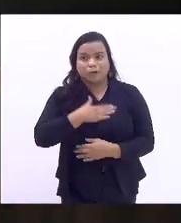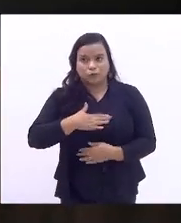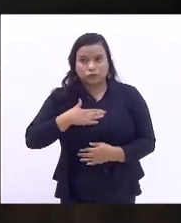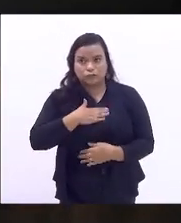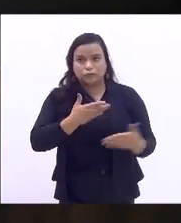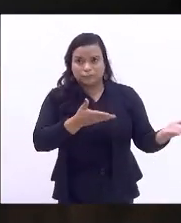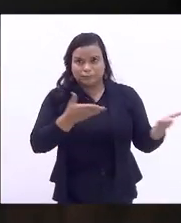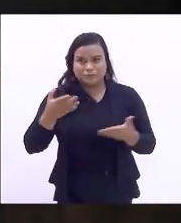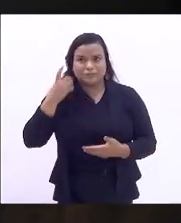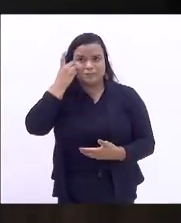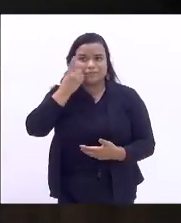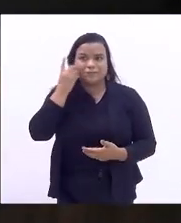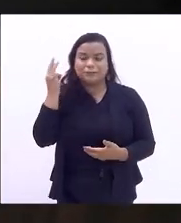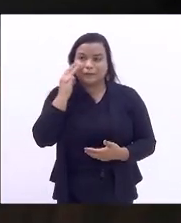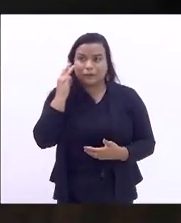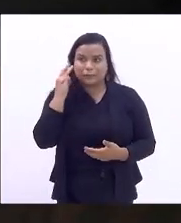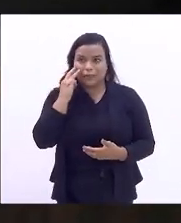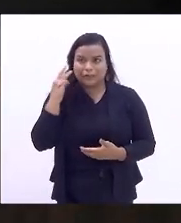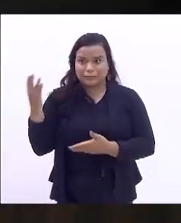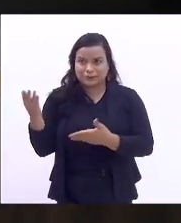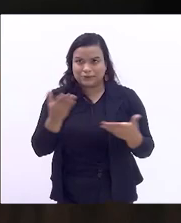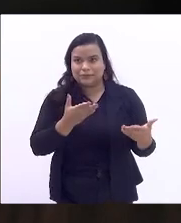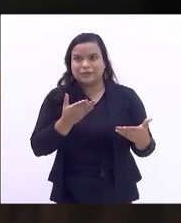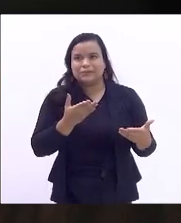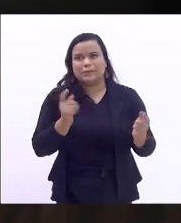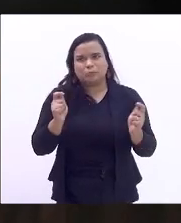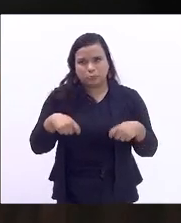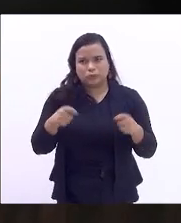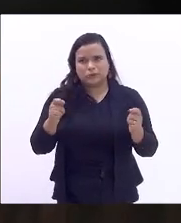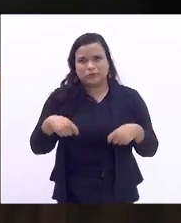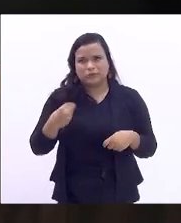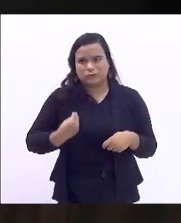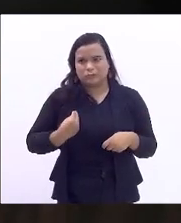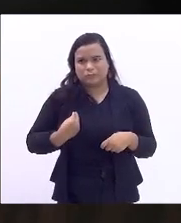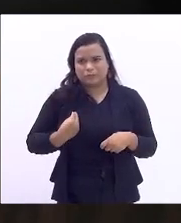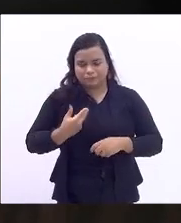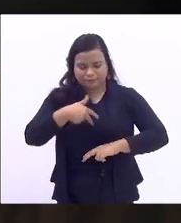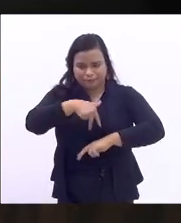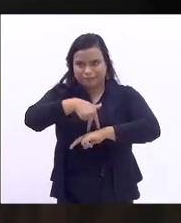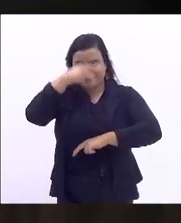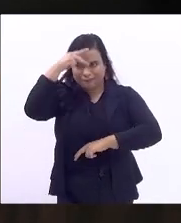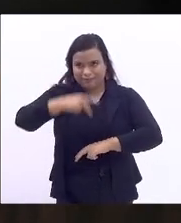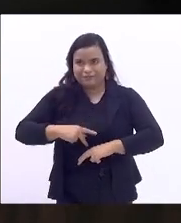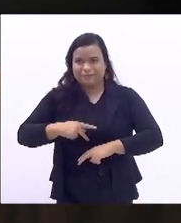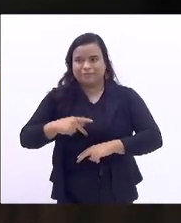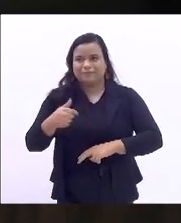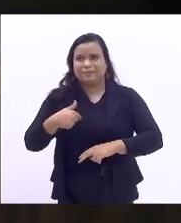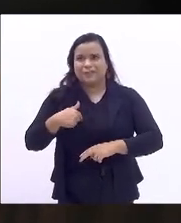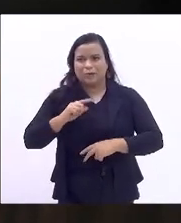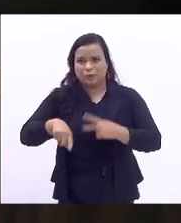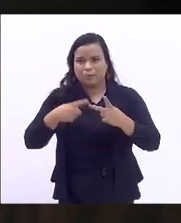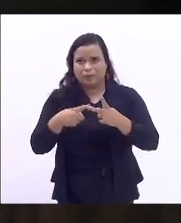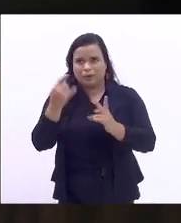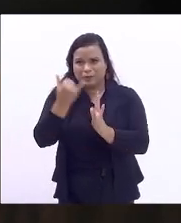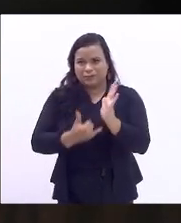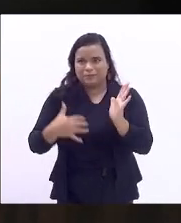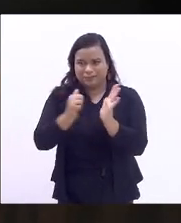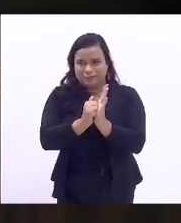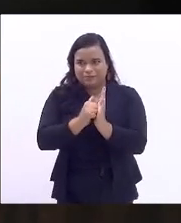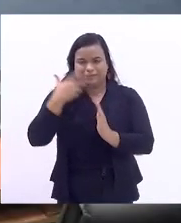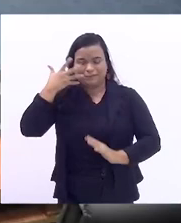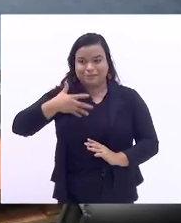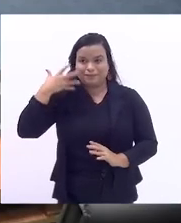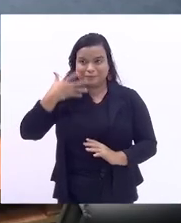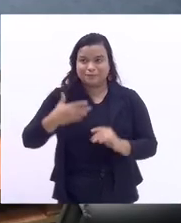gostaria de convidar Deputado waldeck Carneiro se possível para estar presidindo aqui o expediente final no meu lugar porque eu sou a próxima orador Espírita